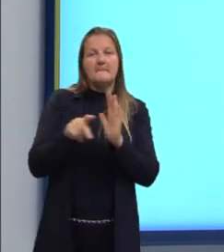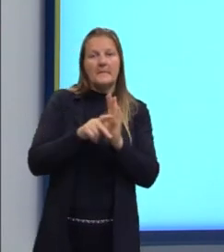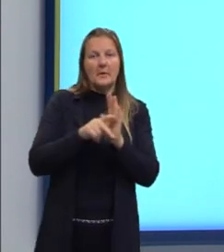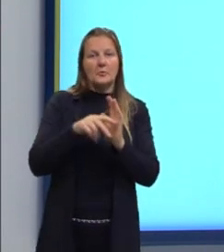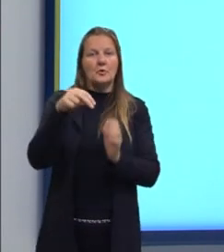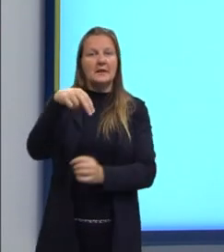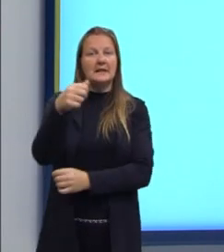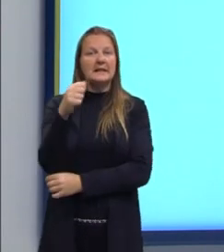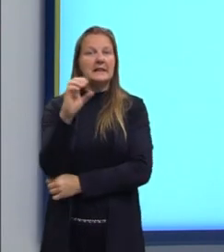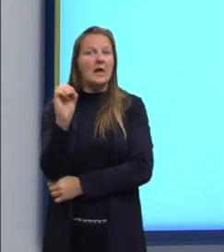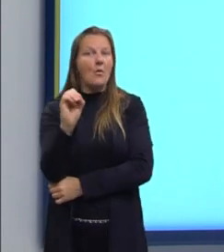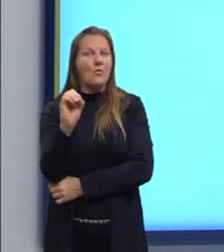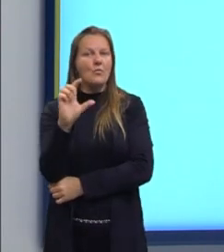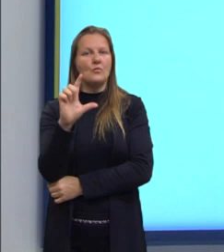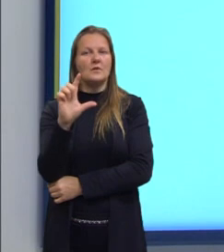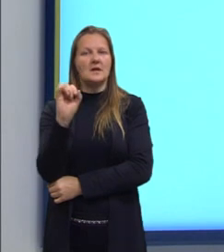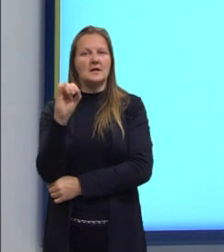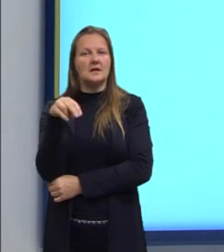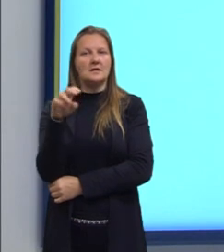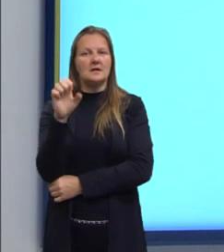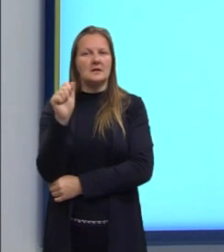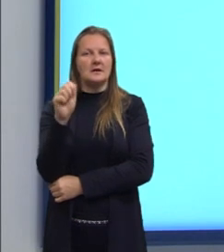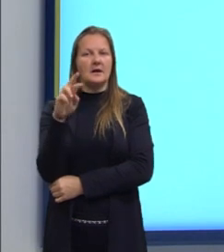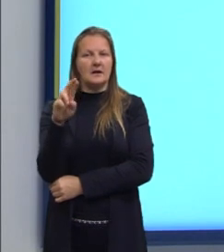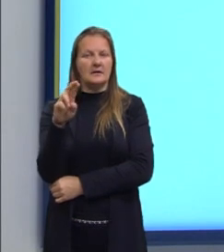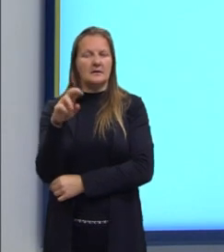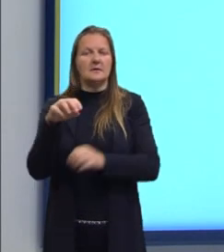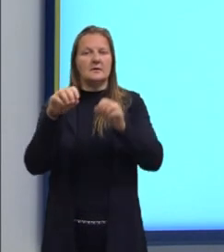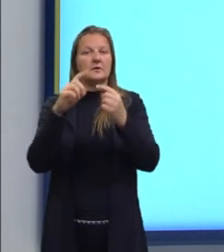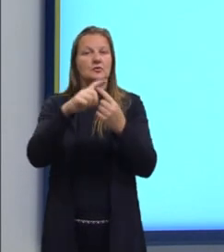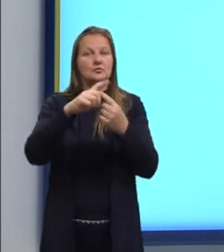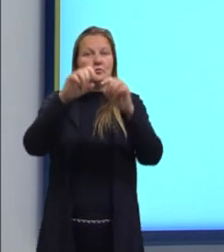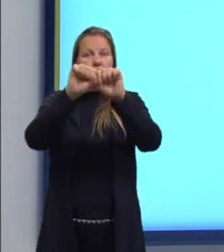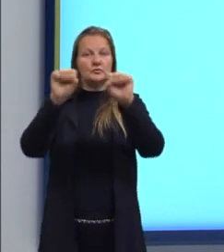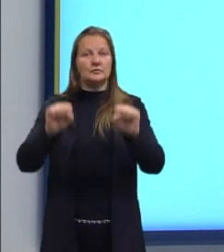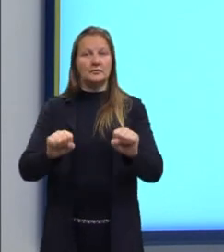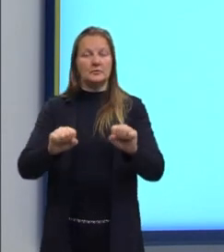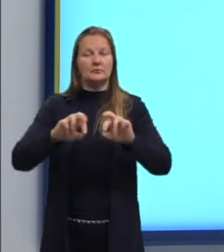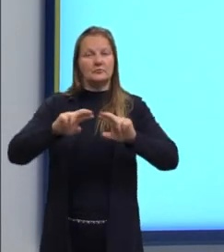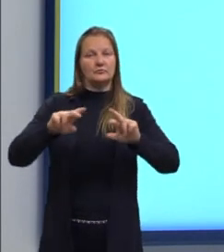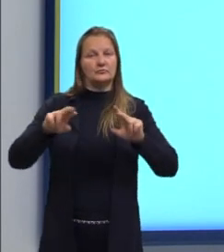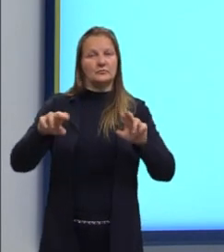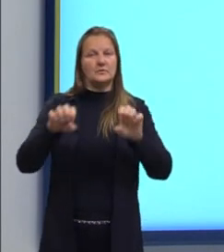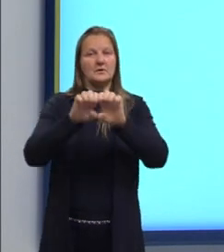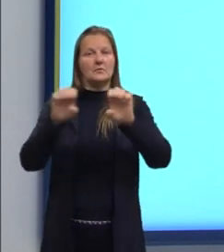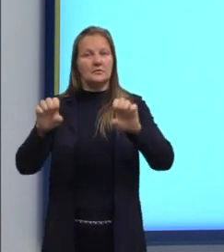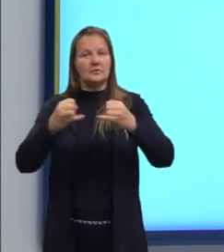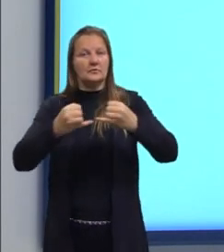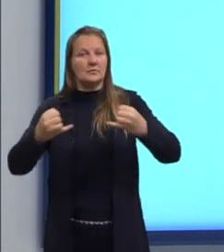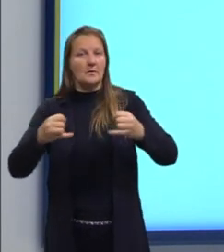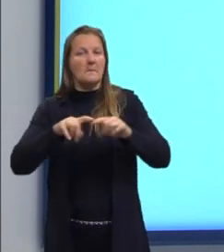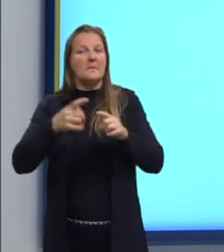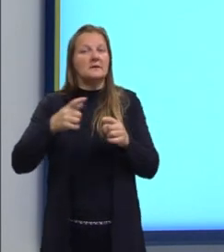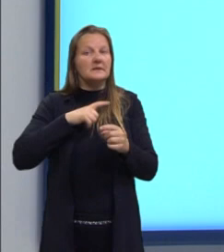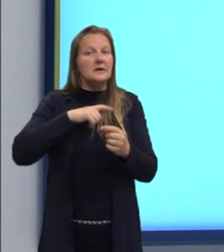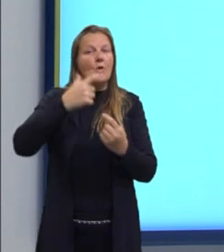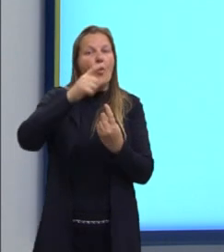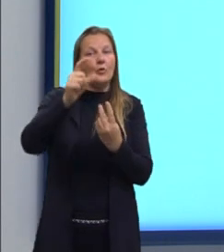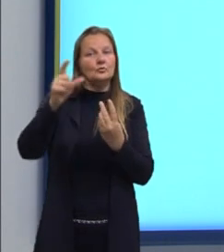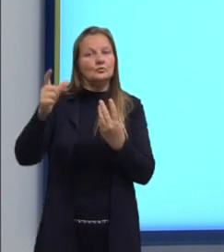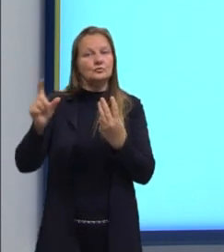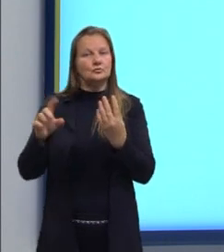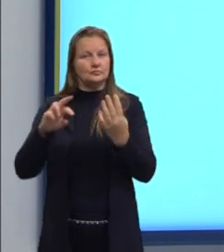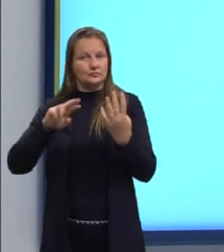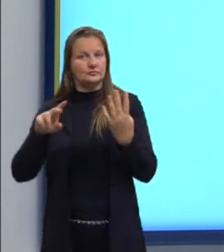existe somente esse tipo de sistema aqui nós vamos ver com equações lineares mas não é o único